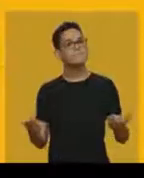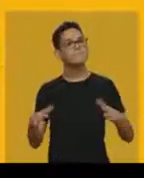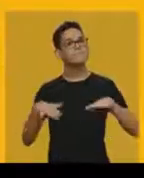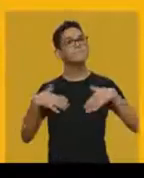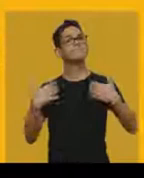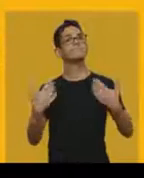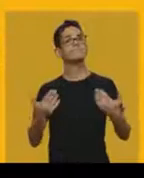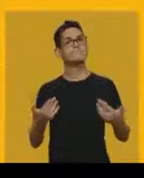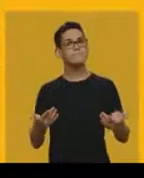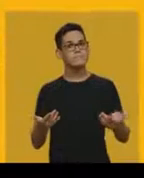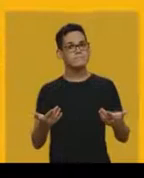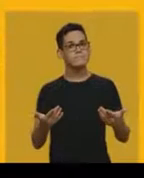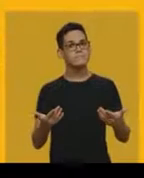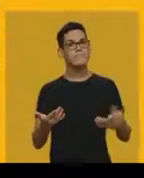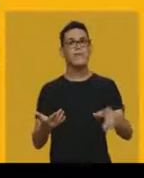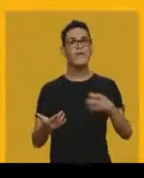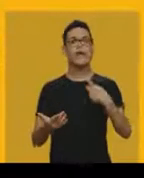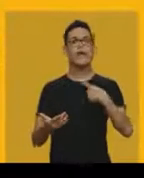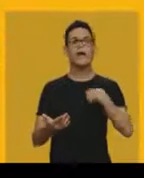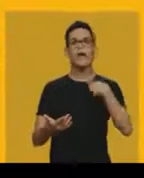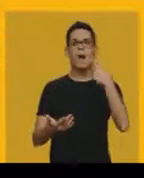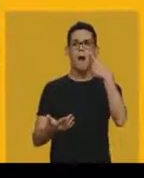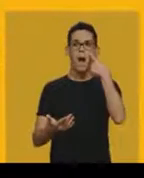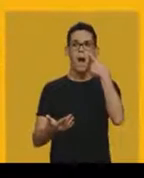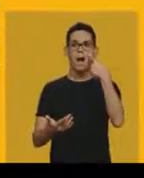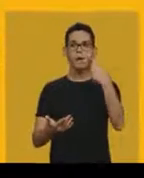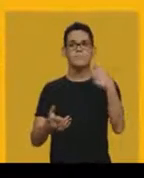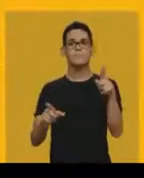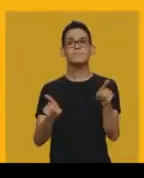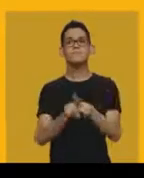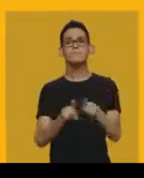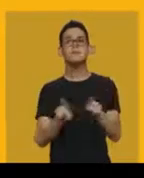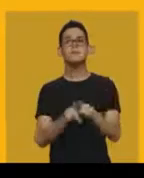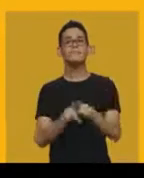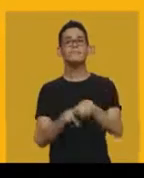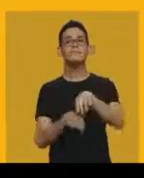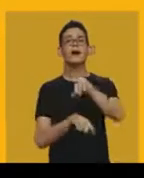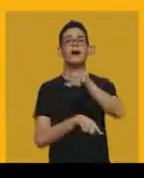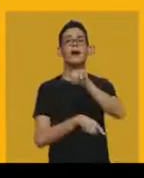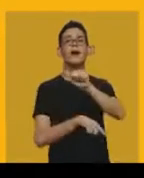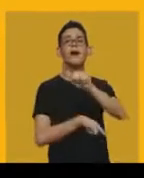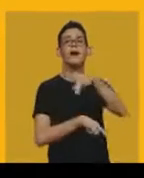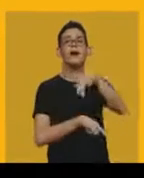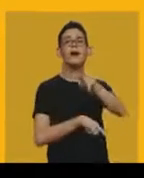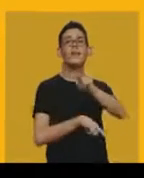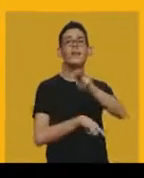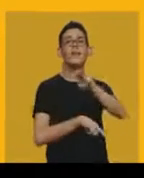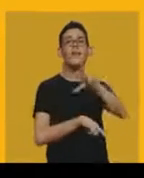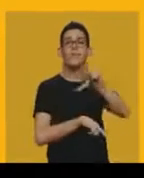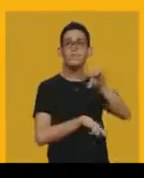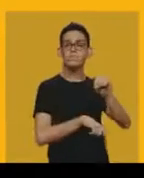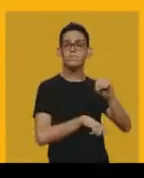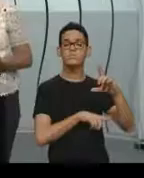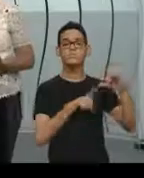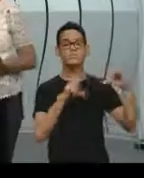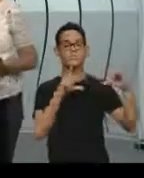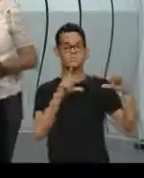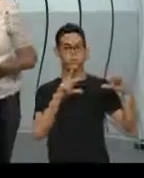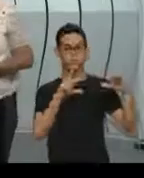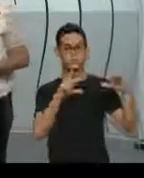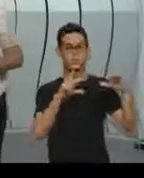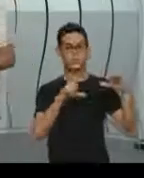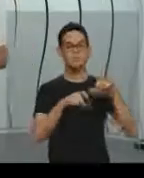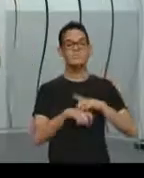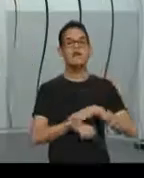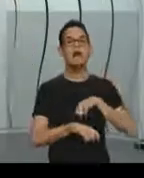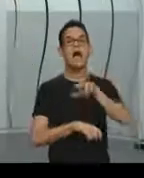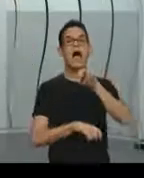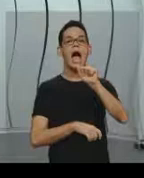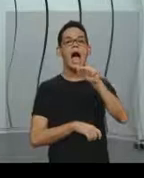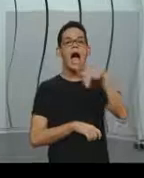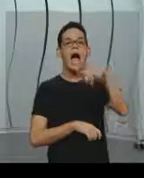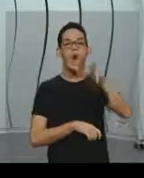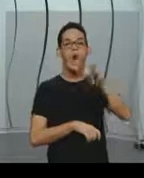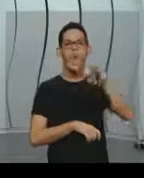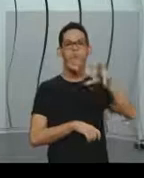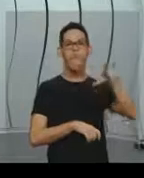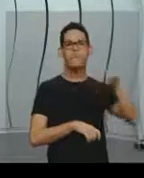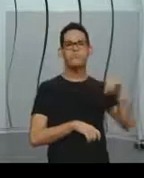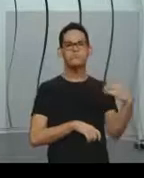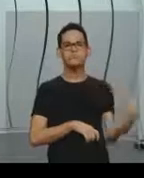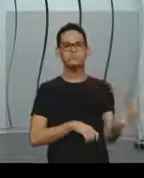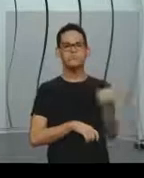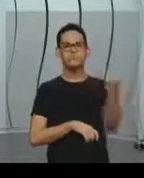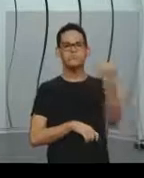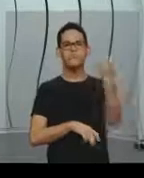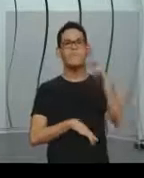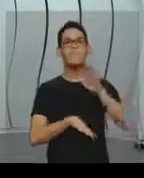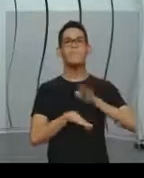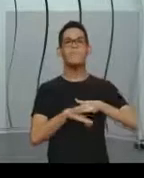Então, vamos ver aqui a questão também do ângulo de uma fotografia. os ângulos são importantíssimos para que